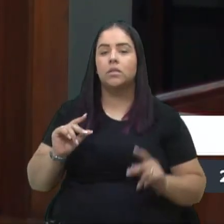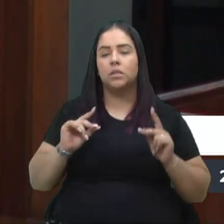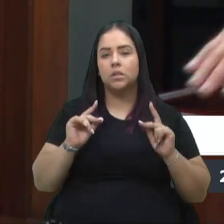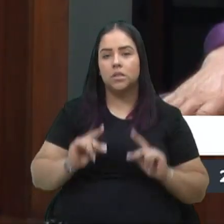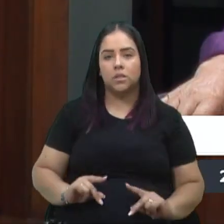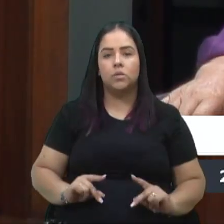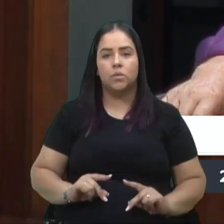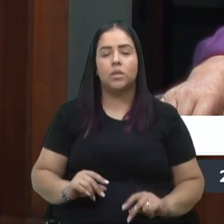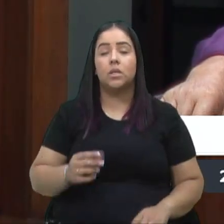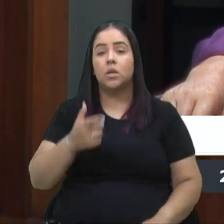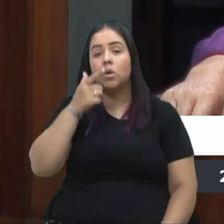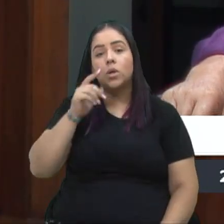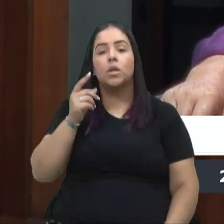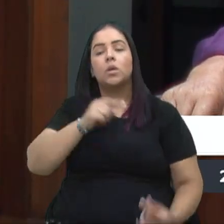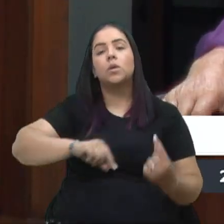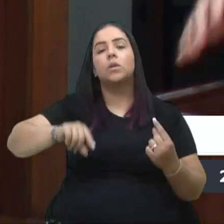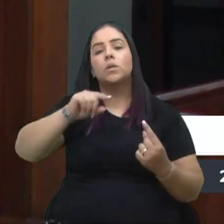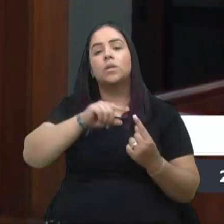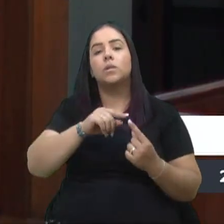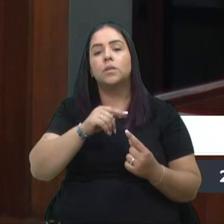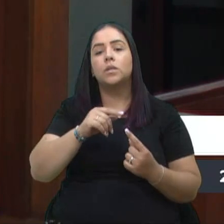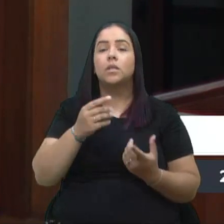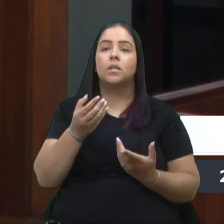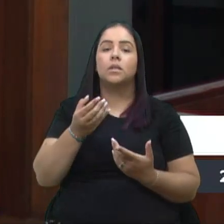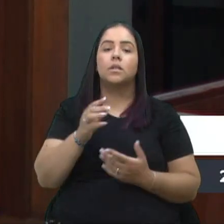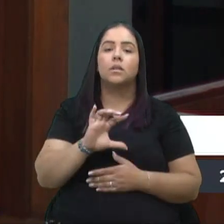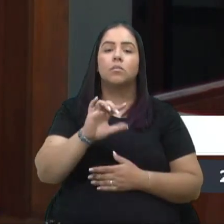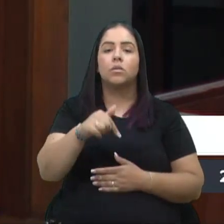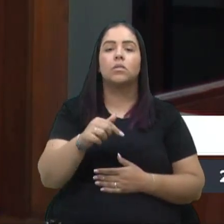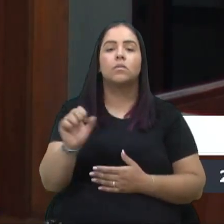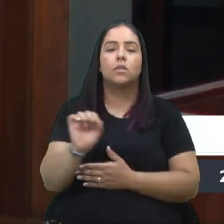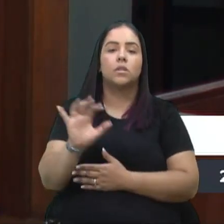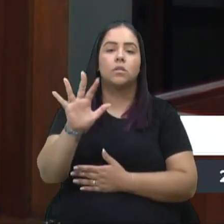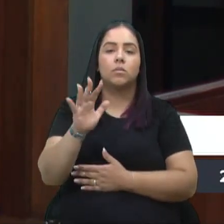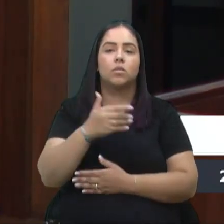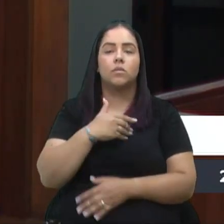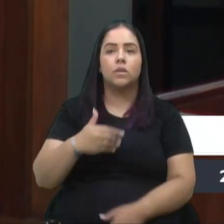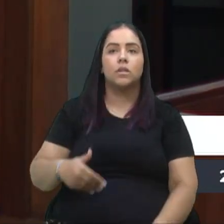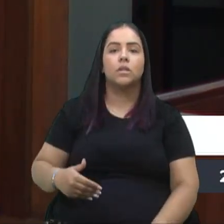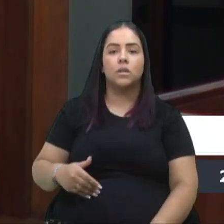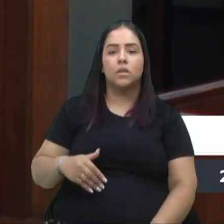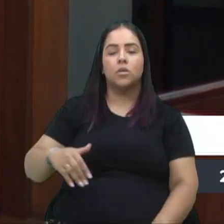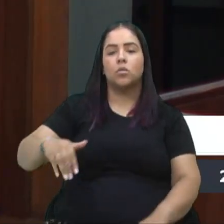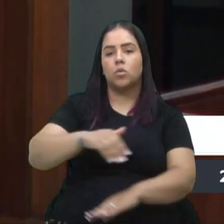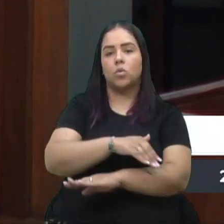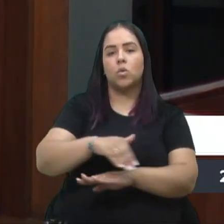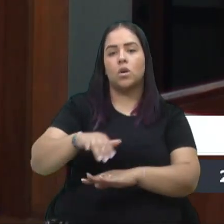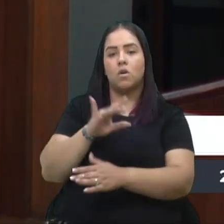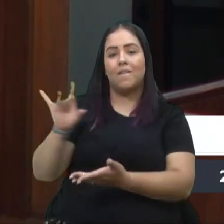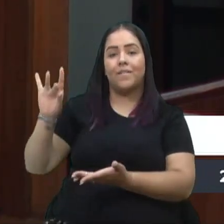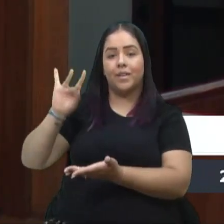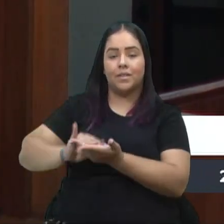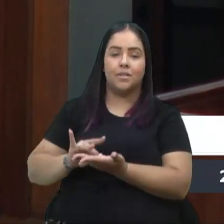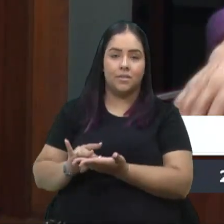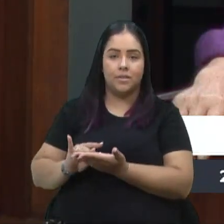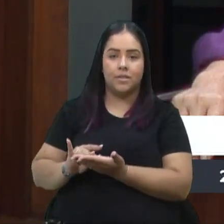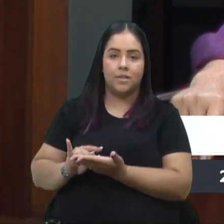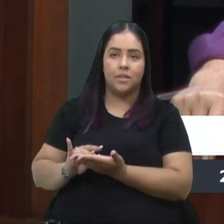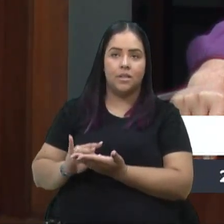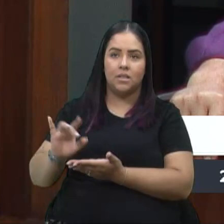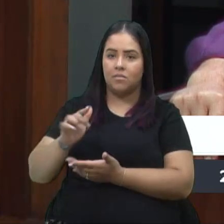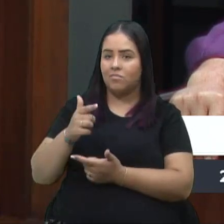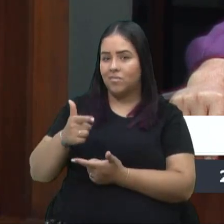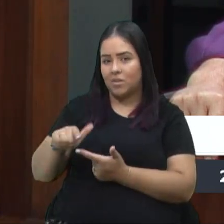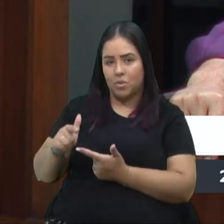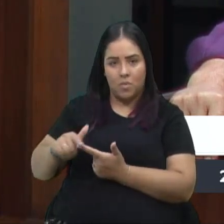que esse alcance o objetivo e aí quando for reconhecida pelo poder público como estradas oficiais não vai ter